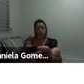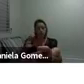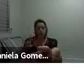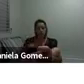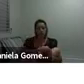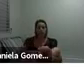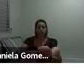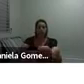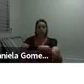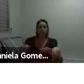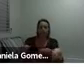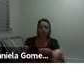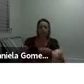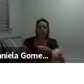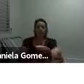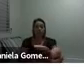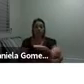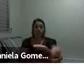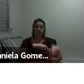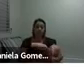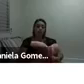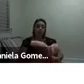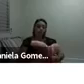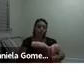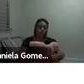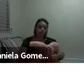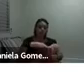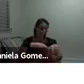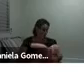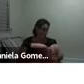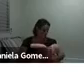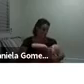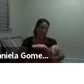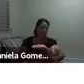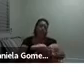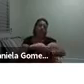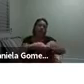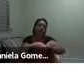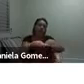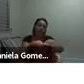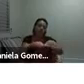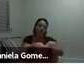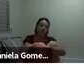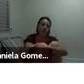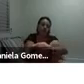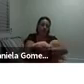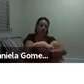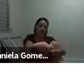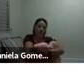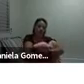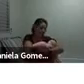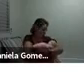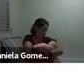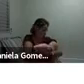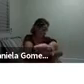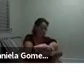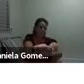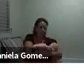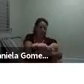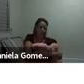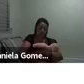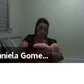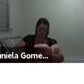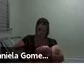vai ajudar você. Então, assim, as posições que a gente tem são a posição tradicional, a mãozinha do bebê passa por baixo